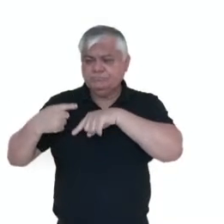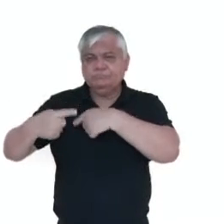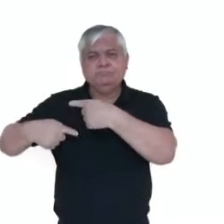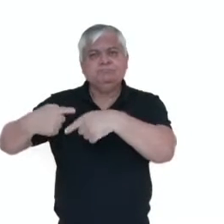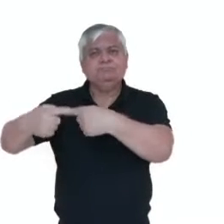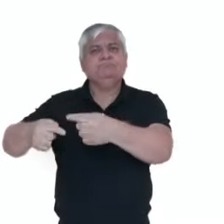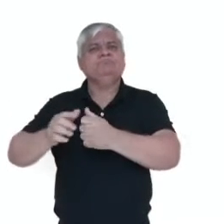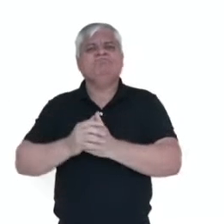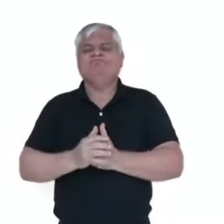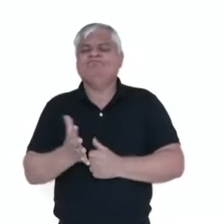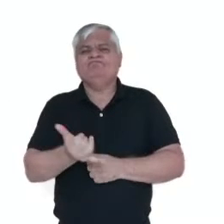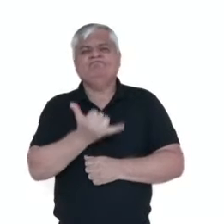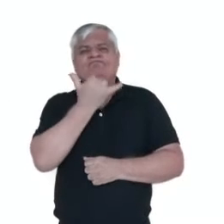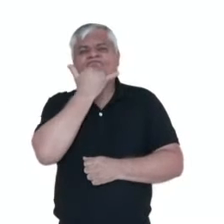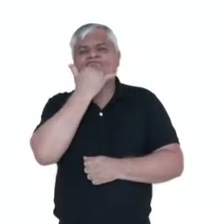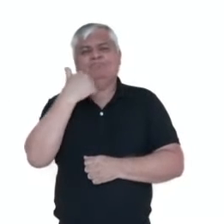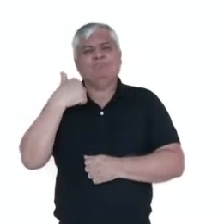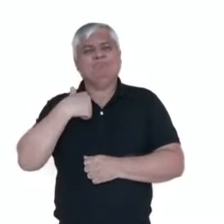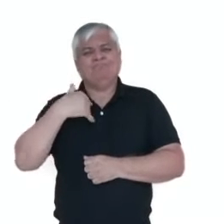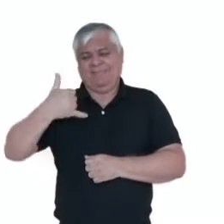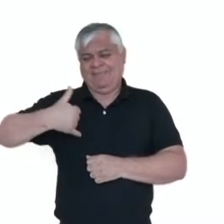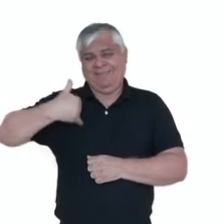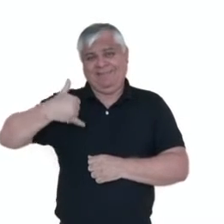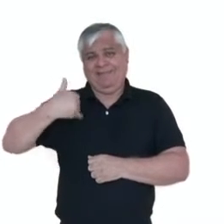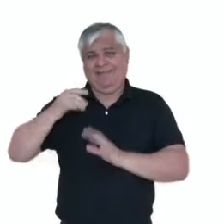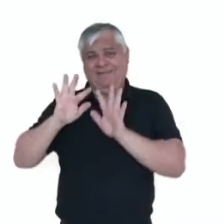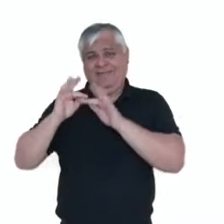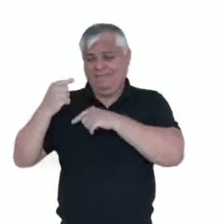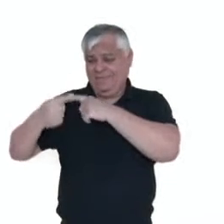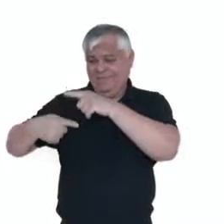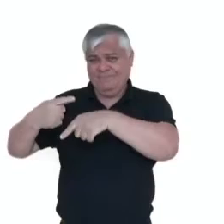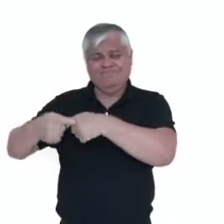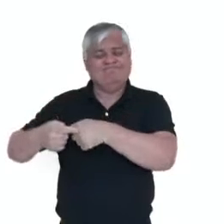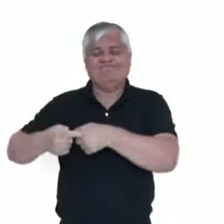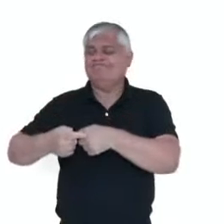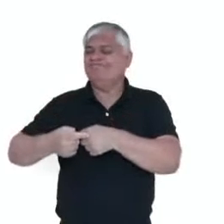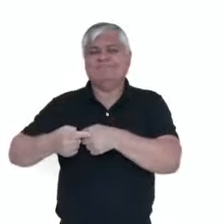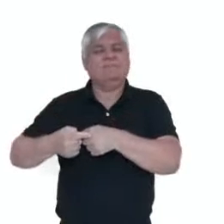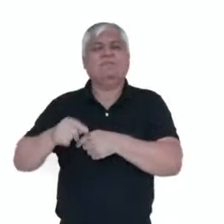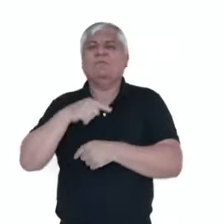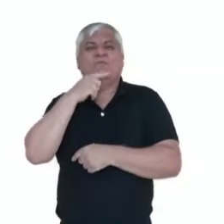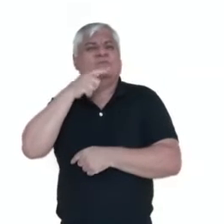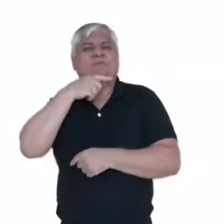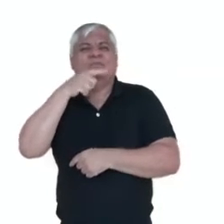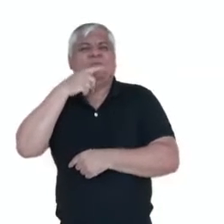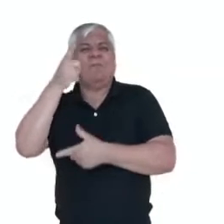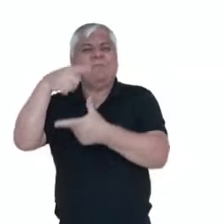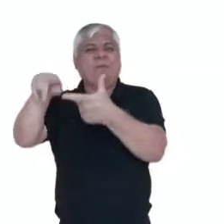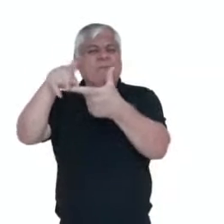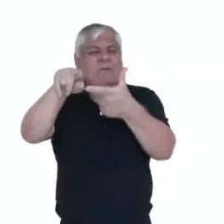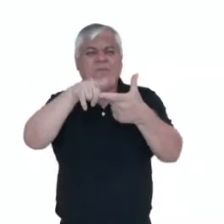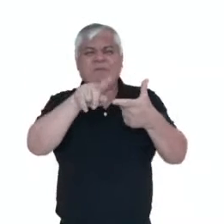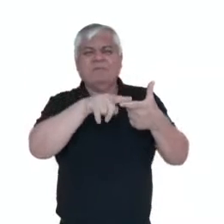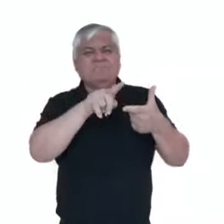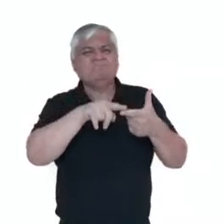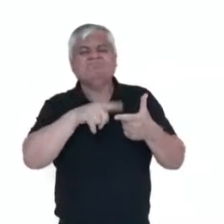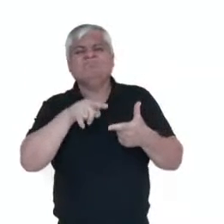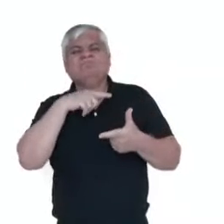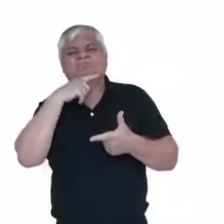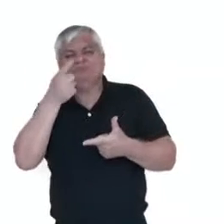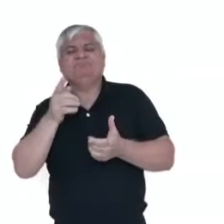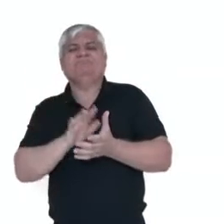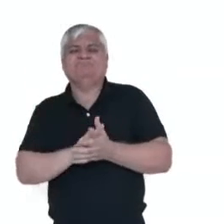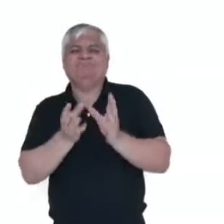foi capaz, até agora, de enfrentar com eficácia os problemas das mudanças climáticas